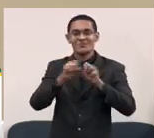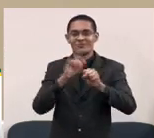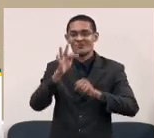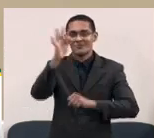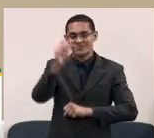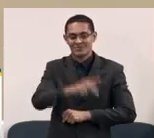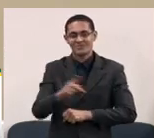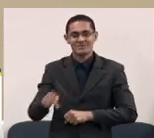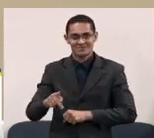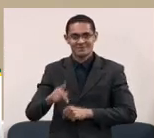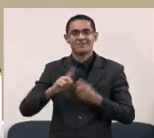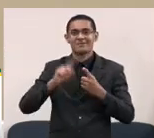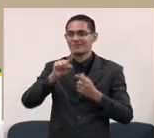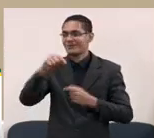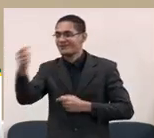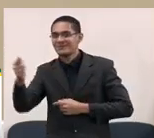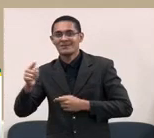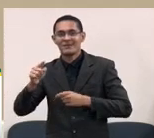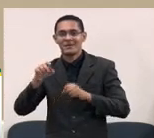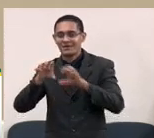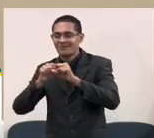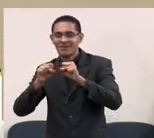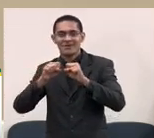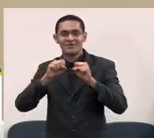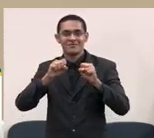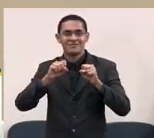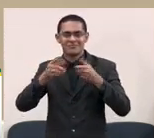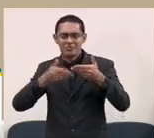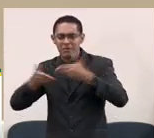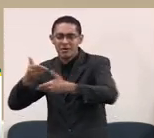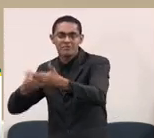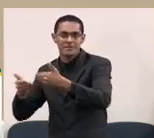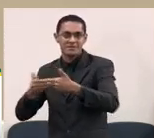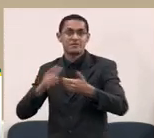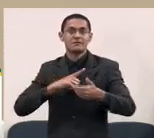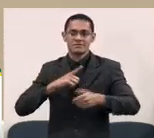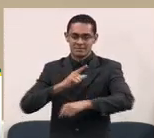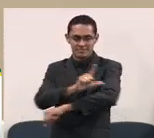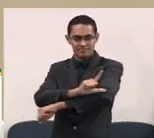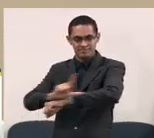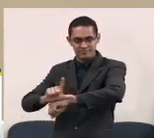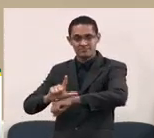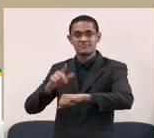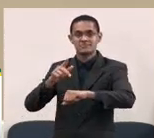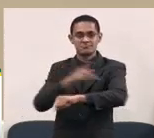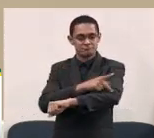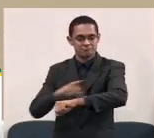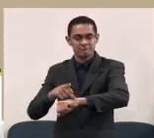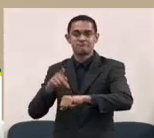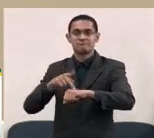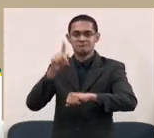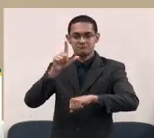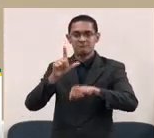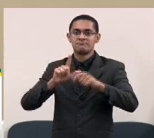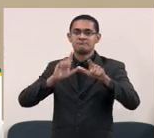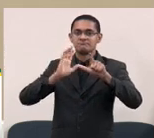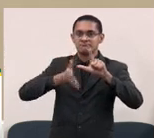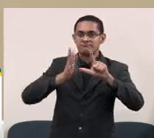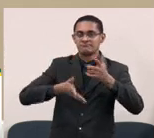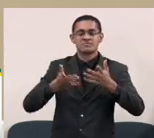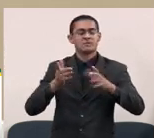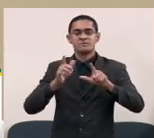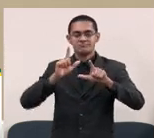para formarem novos profissionais. E aí temos as licenciaturas em pedagogia, em letras, em